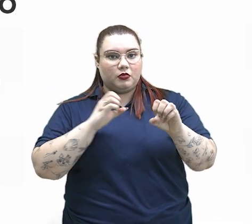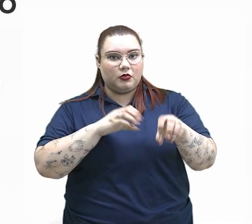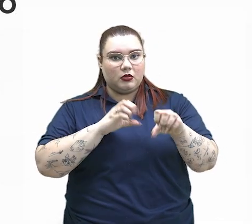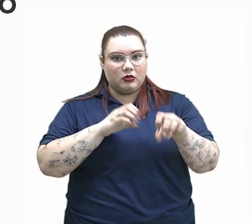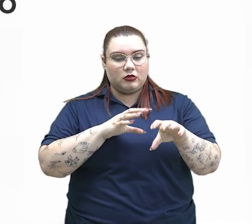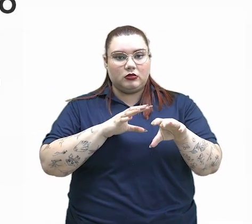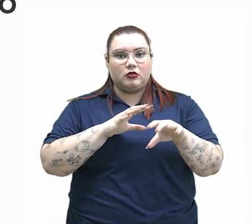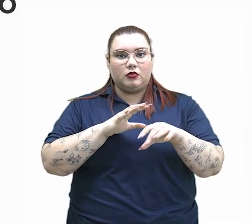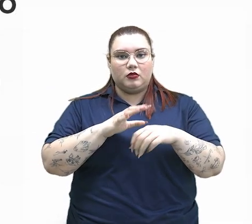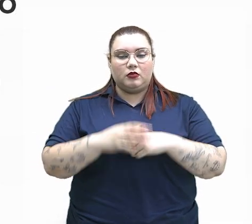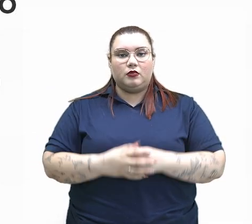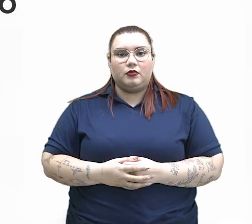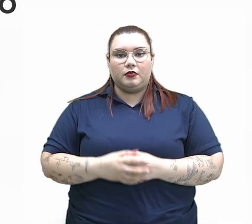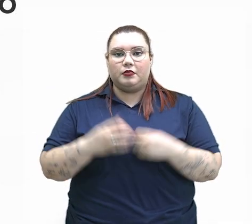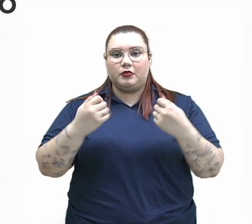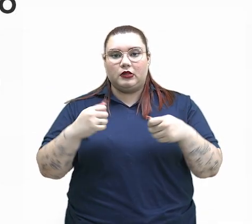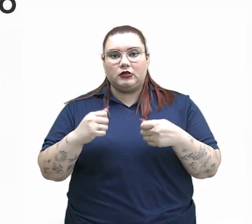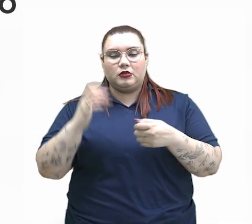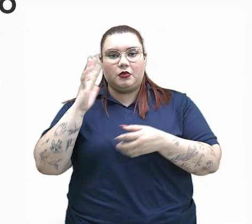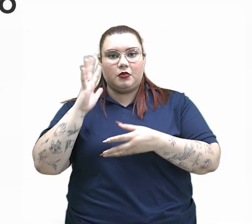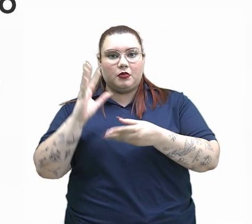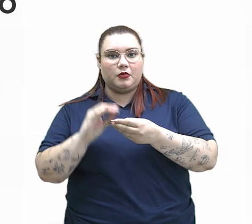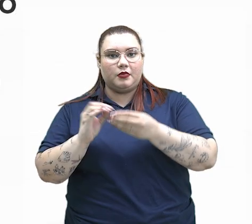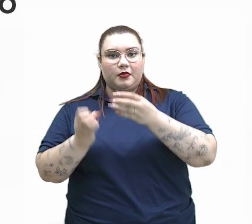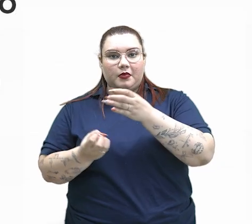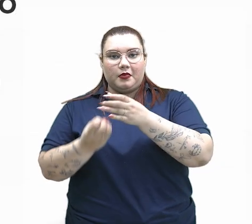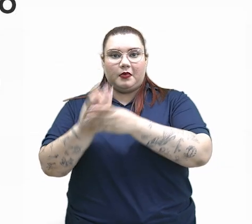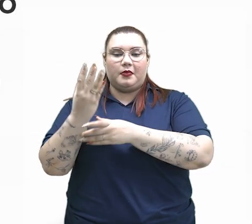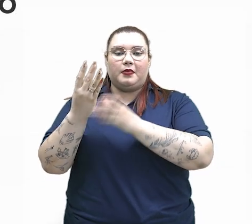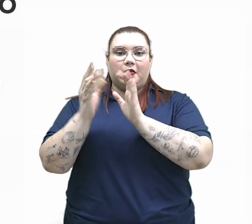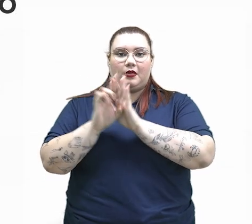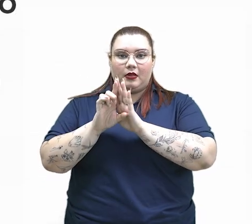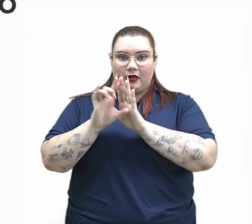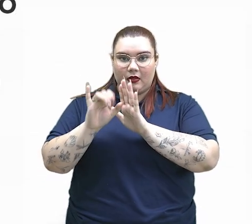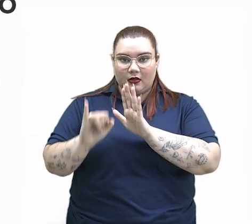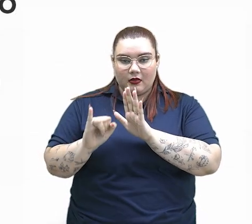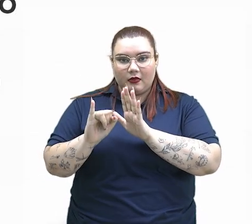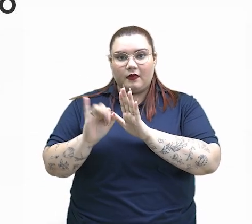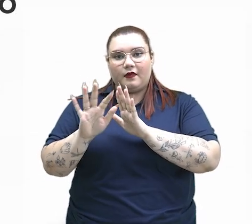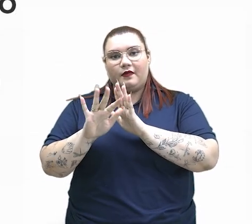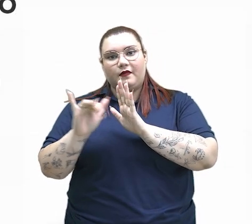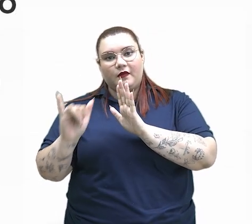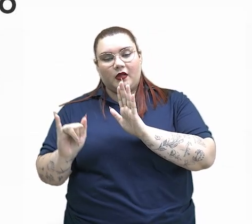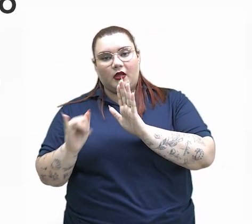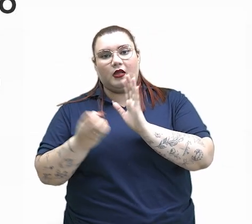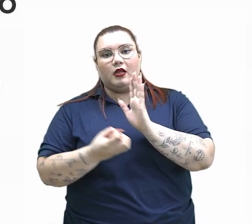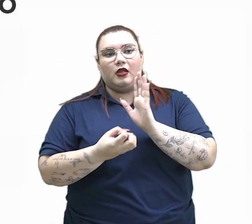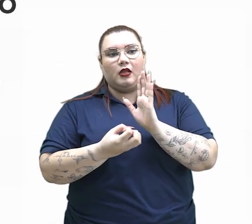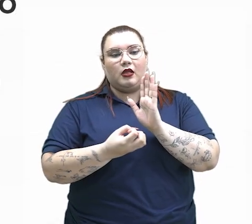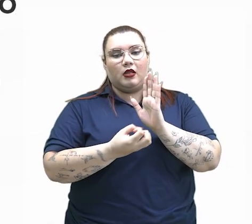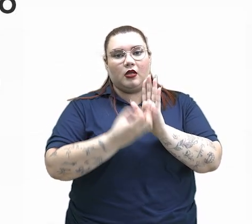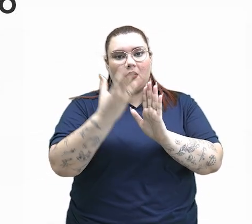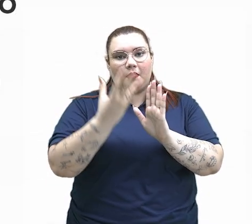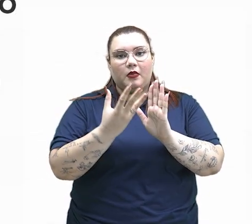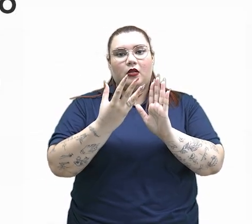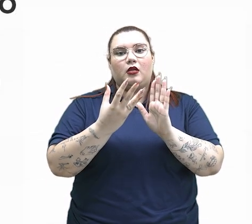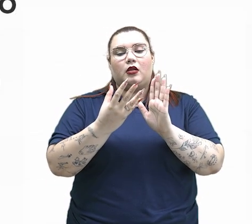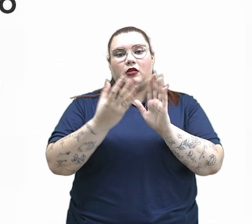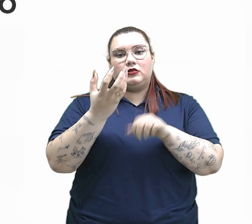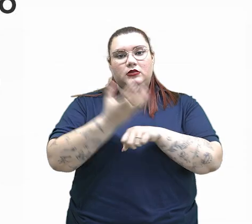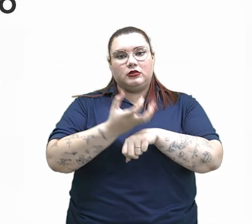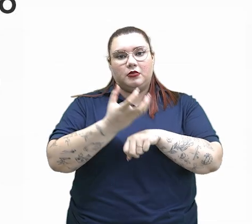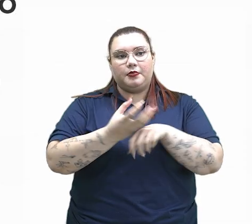ter esse entendimento dessa criação dessa lei que vai implementar, então, essa disciplina aí nos